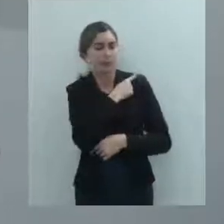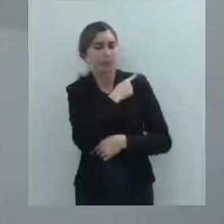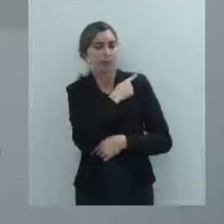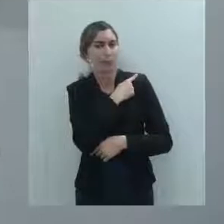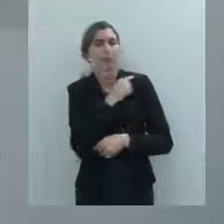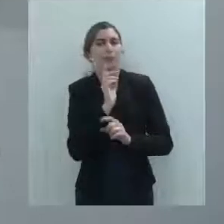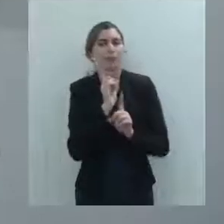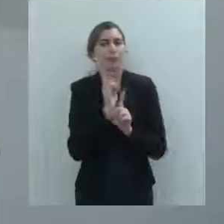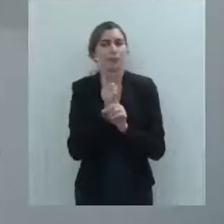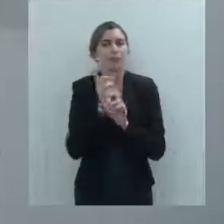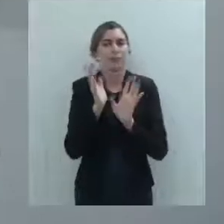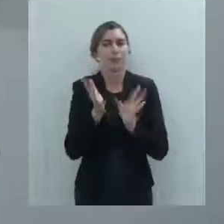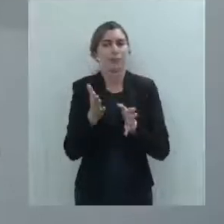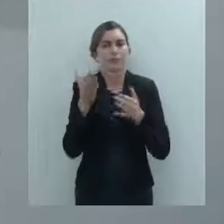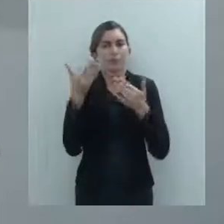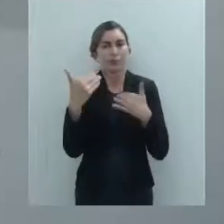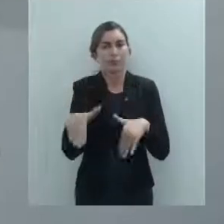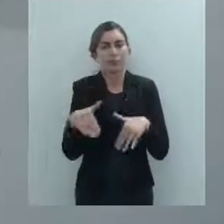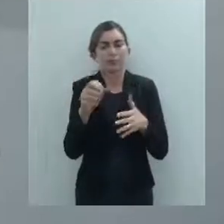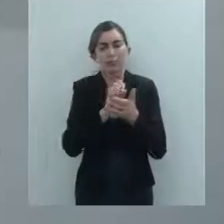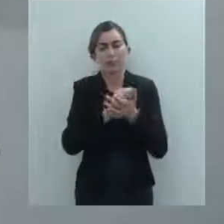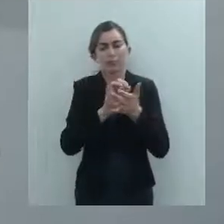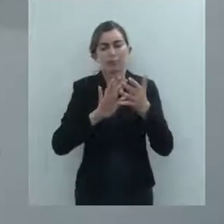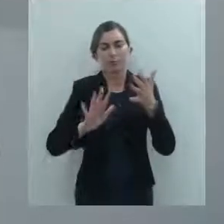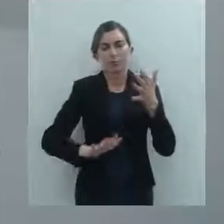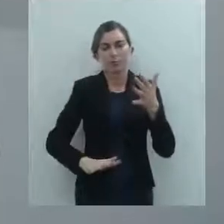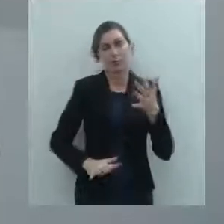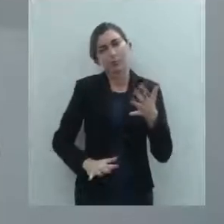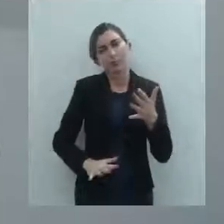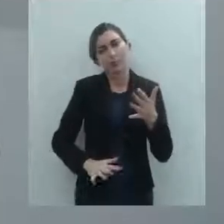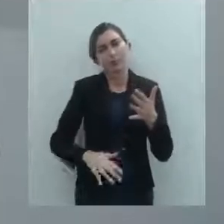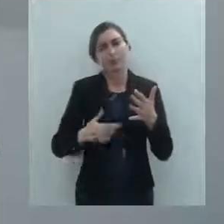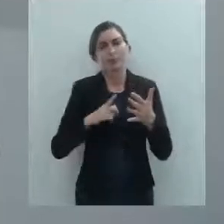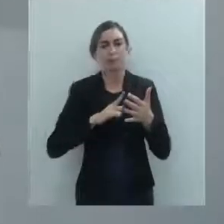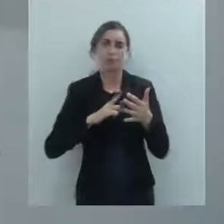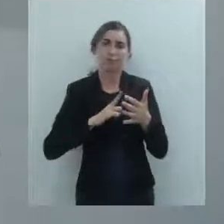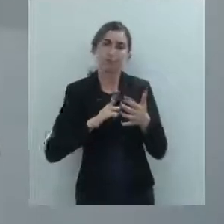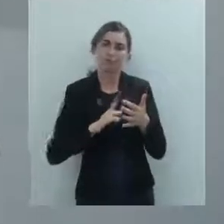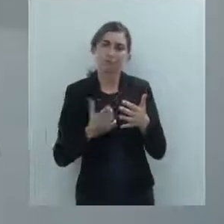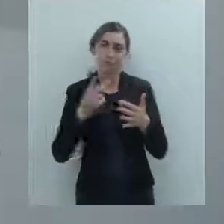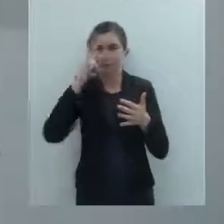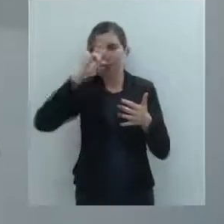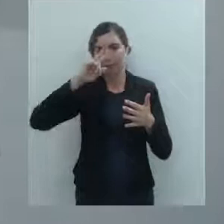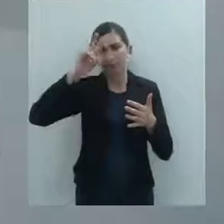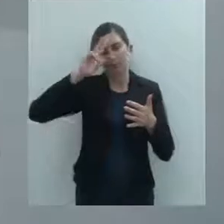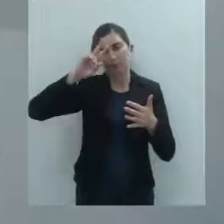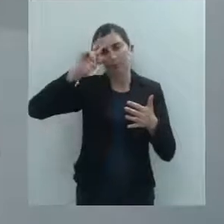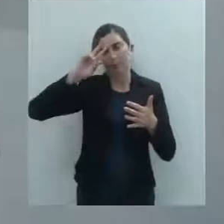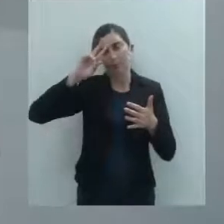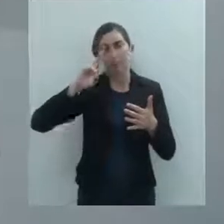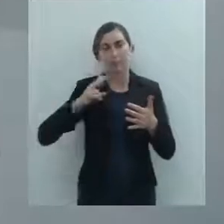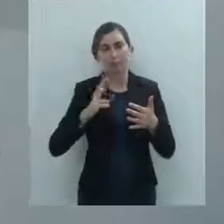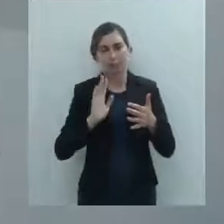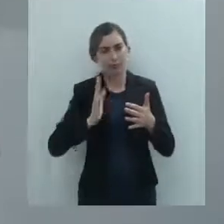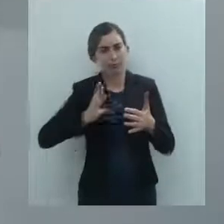deve ter encontrado em Provas e exercícios a com termo historiografia